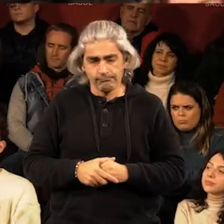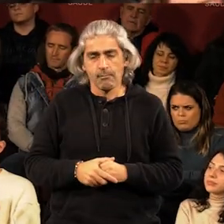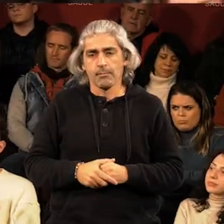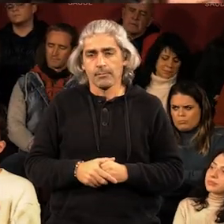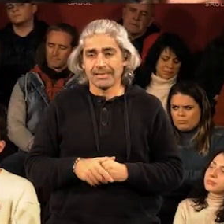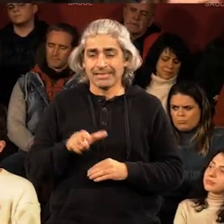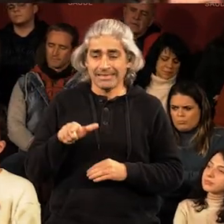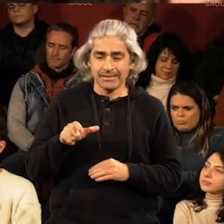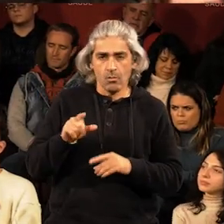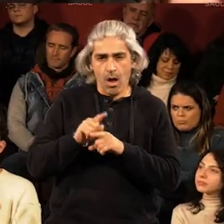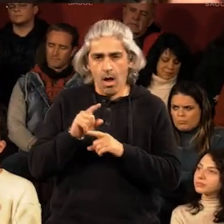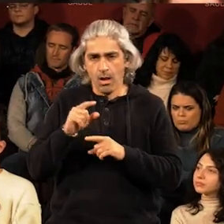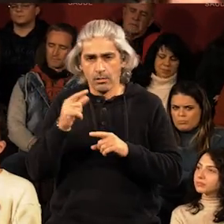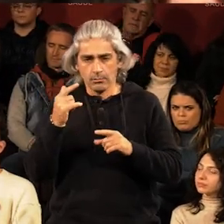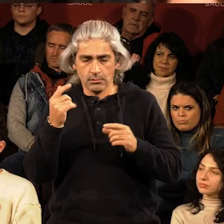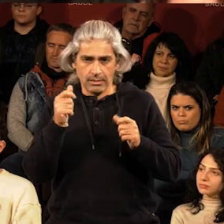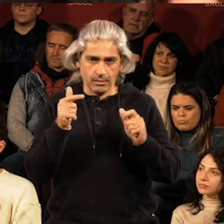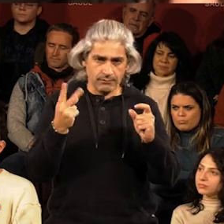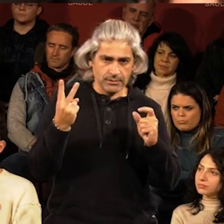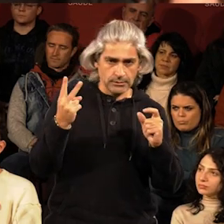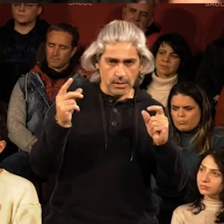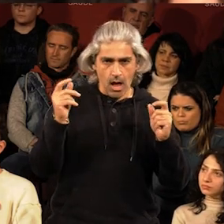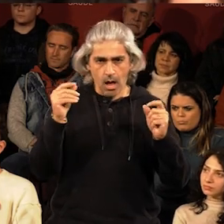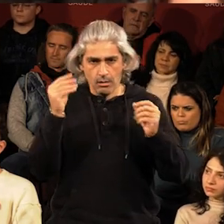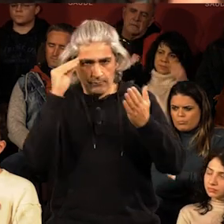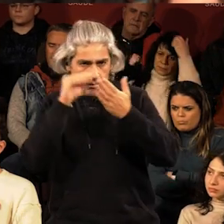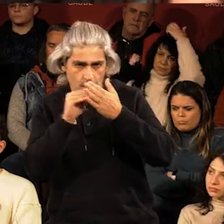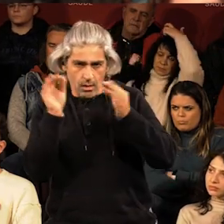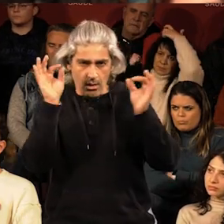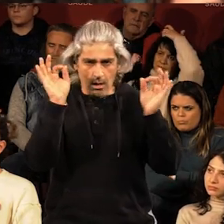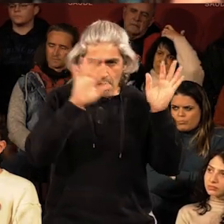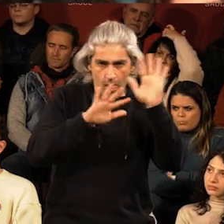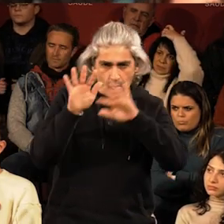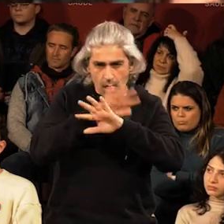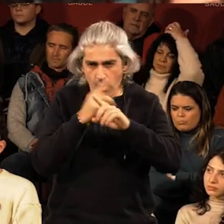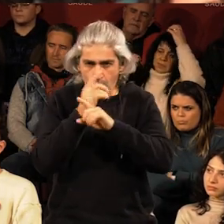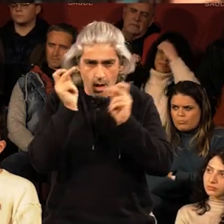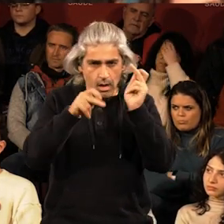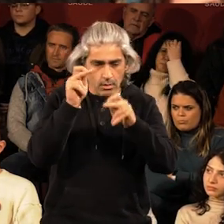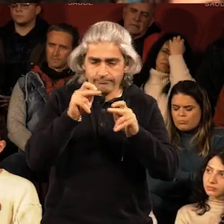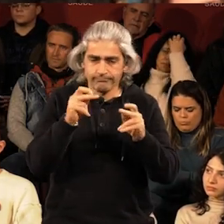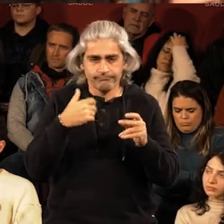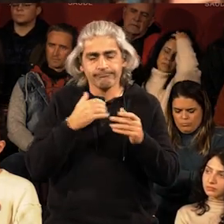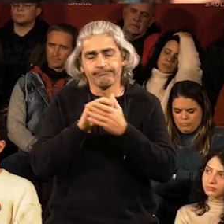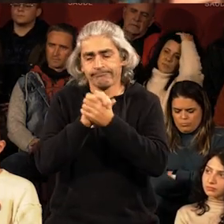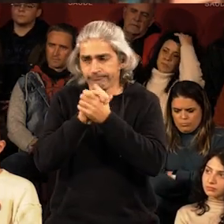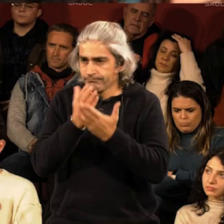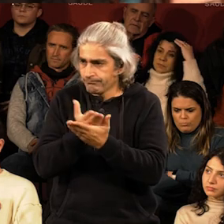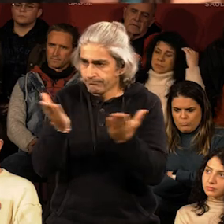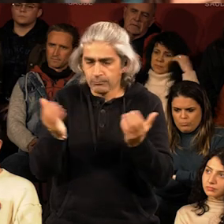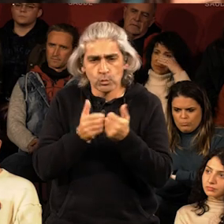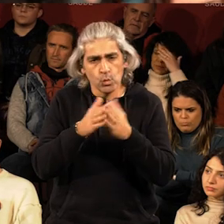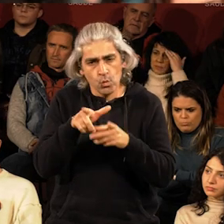contra este artificialismo televisivo proponho um elogio à militância a todos